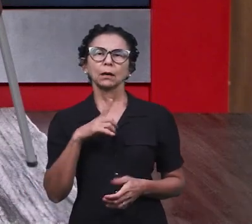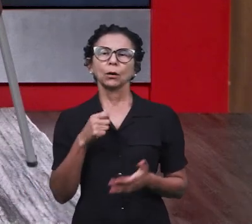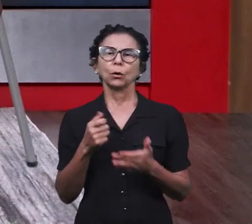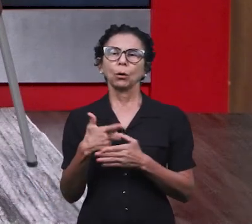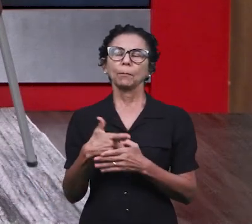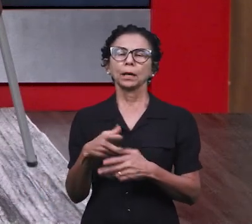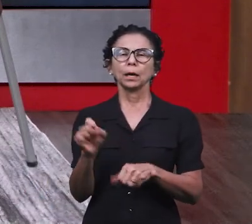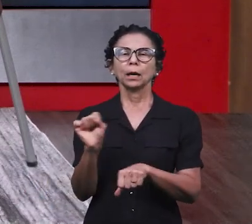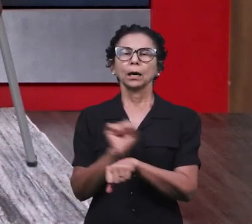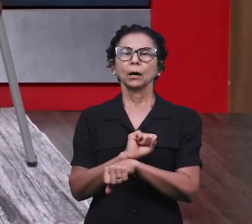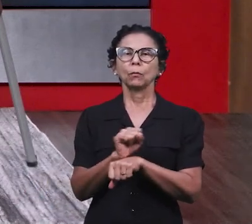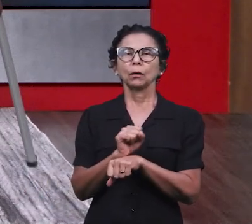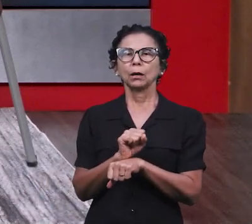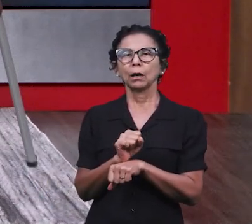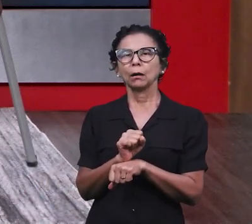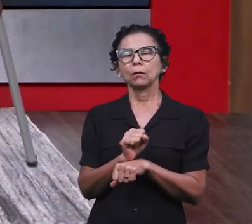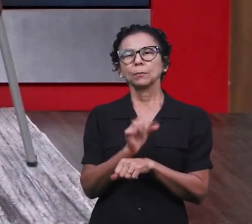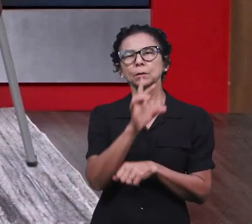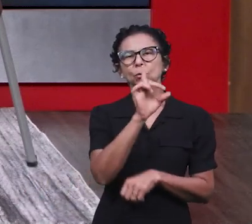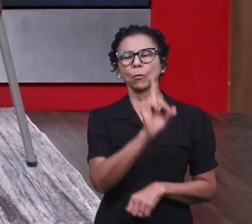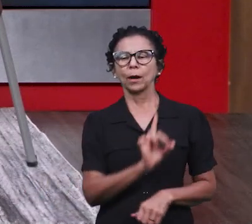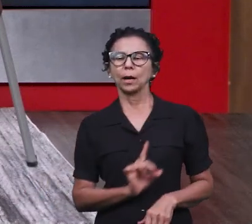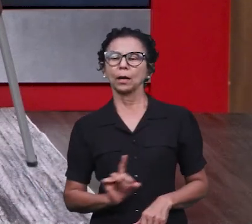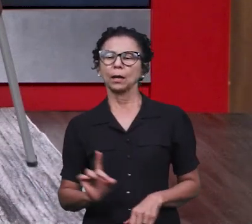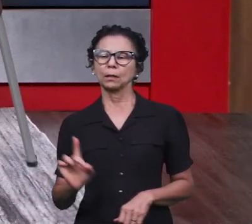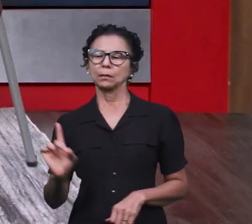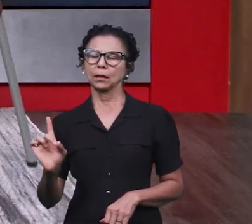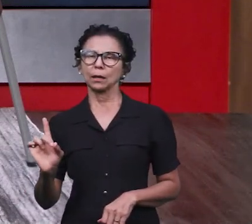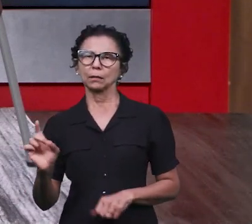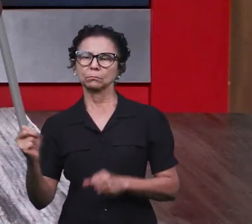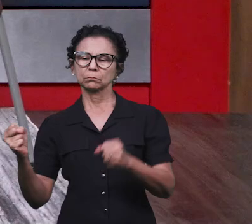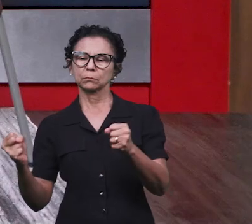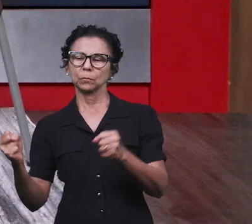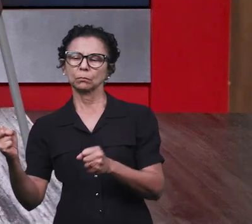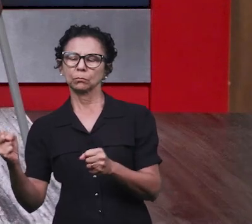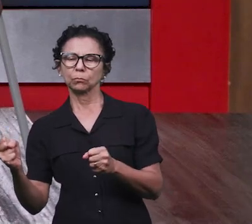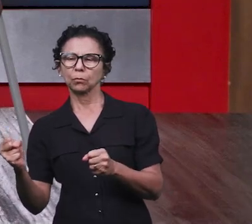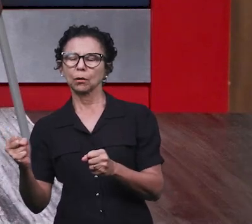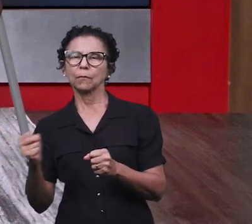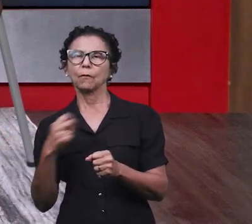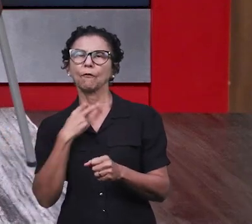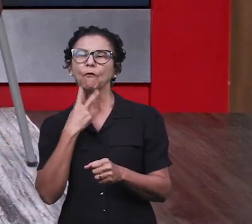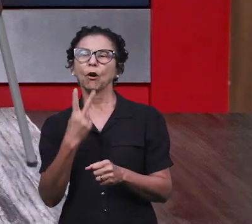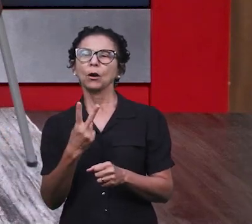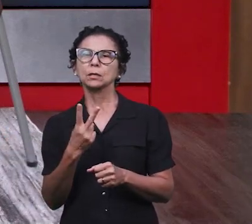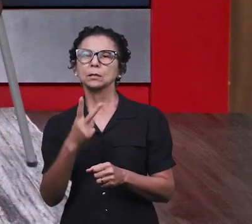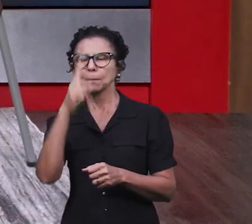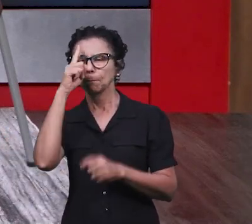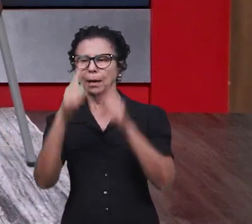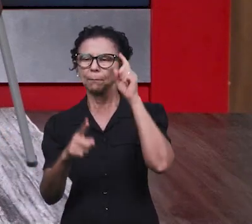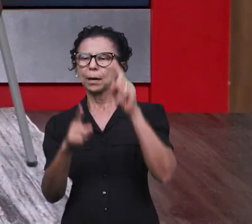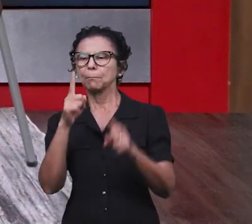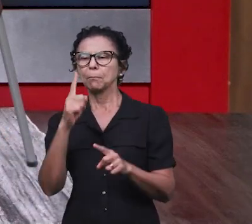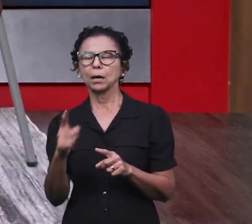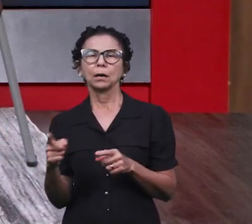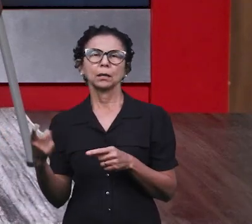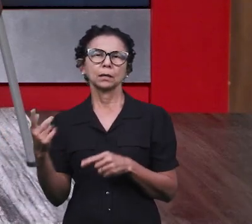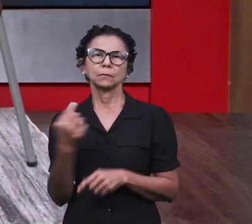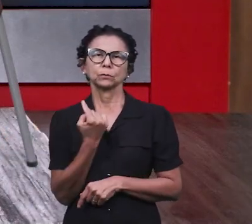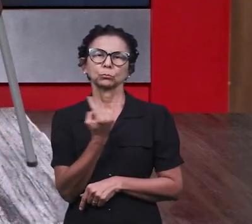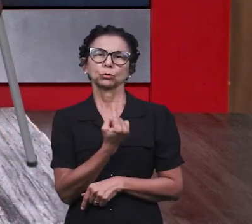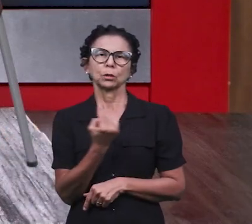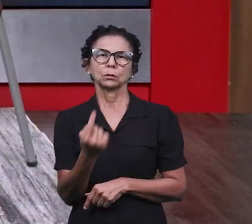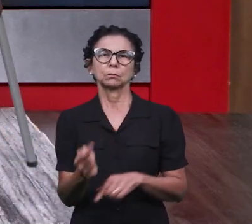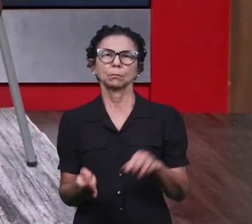lugar, e o carro guiá-la. Ou você que queira, no trajeto, por exemplo, para algum lugar, ir